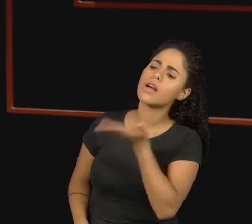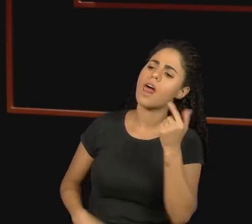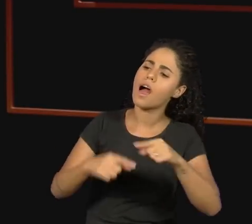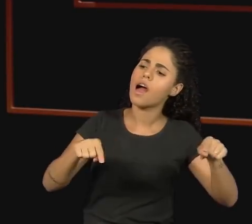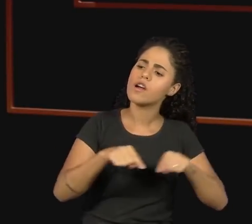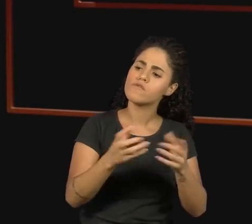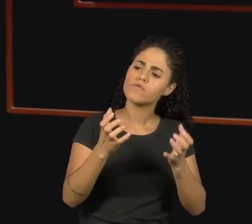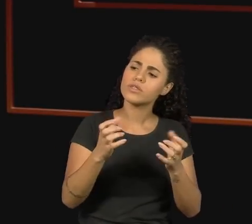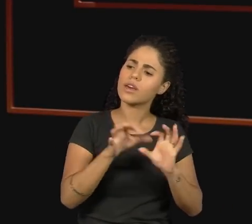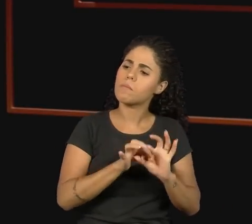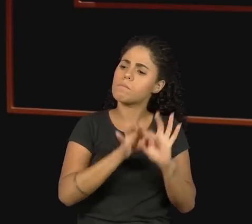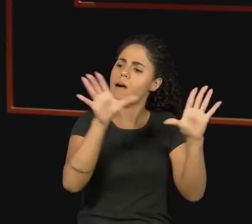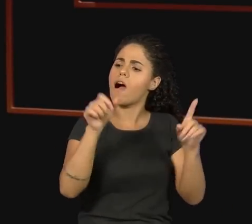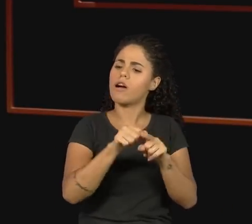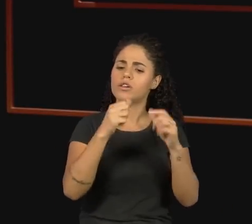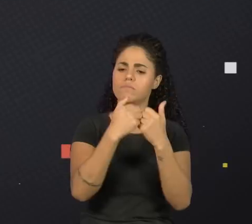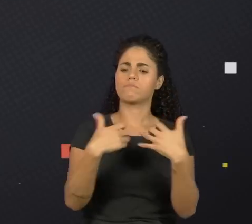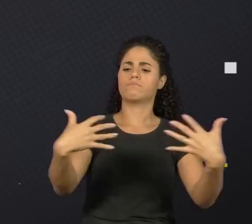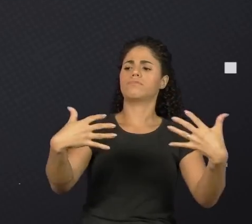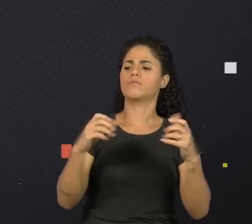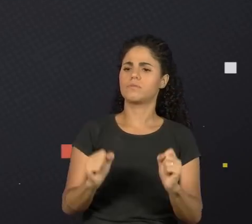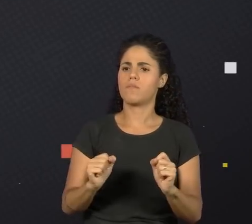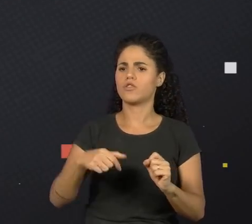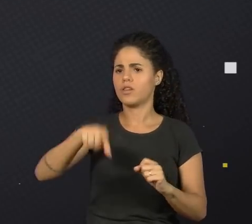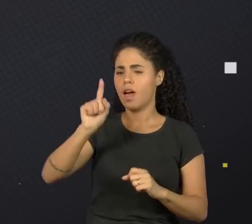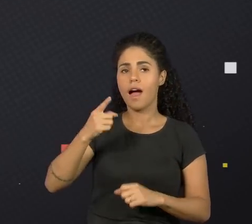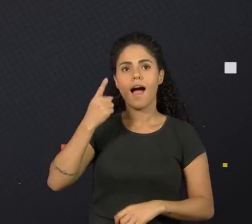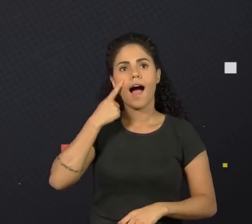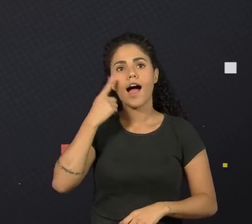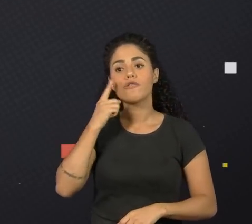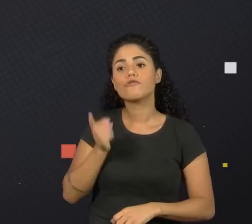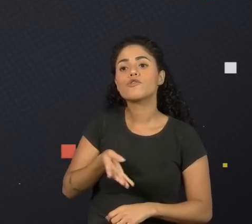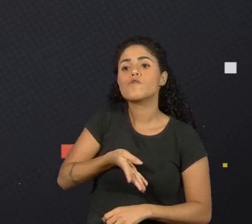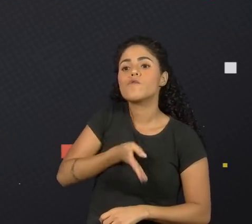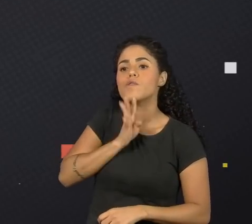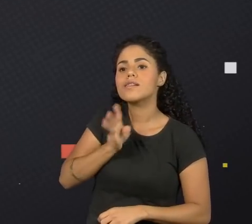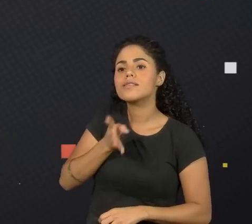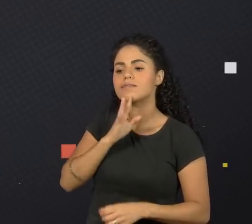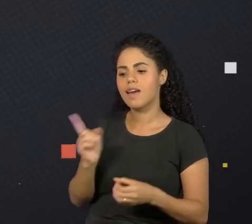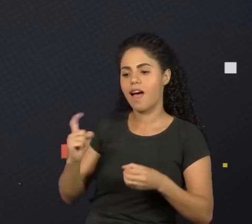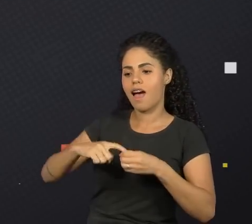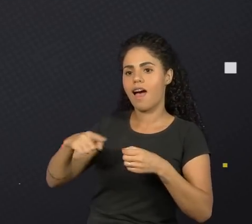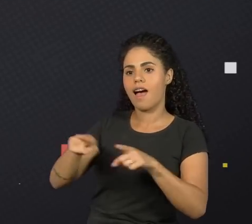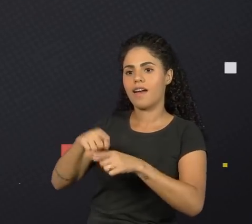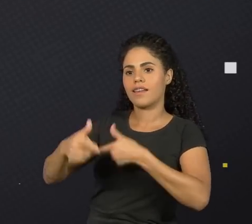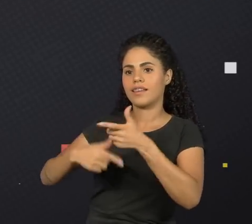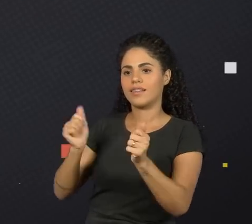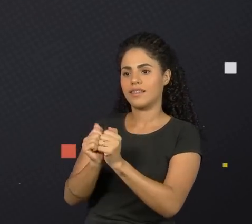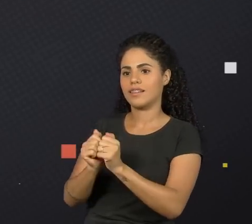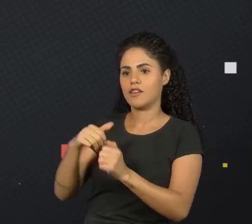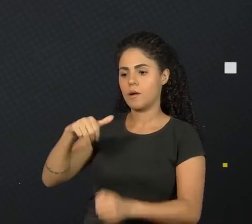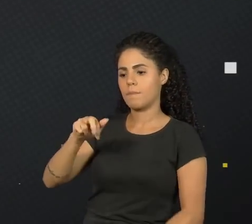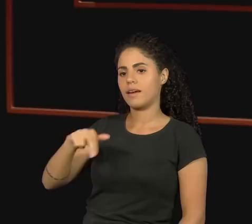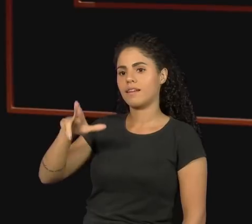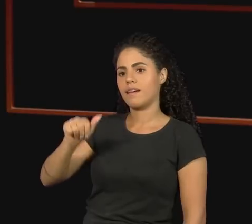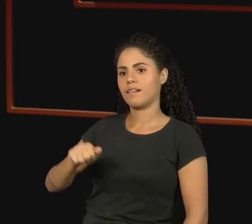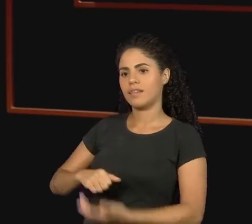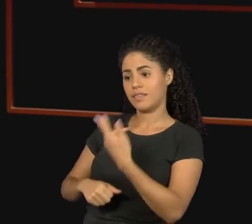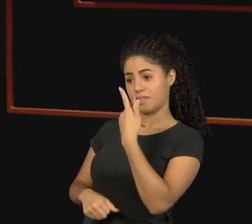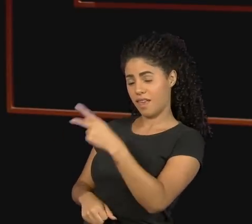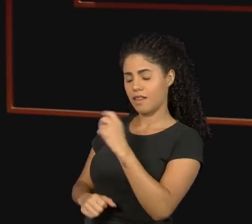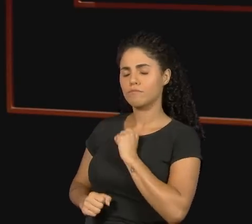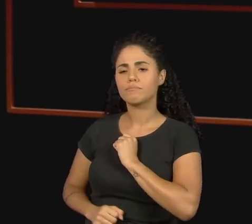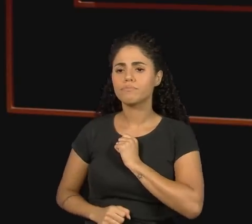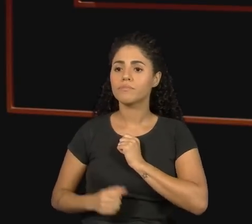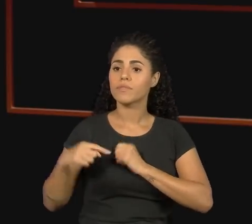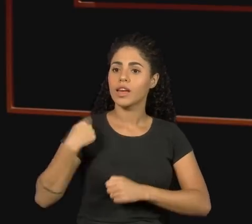que você quiser, você pode pôr plateia de frente para a plateia. E aí eu vou conhecer a sócia dele, junto, que está lá junto com a Mariana Barioni. E